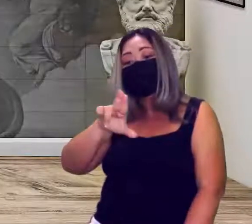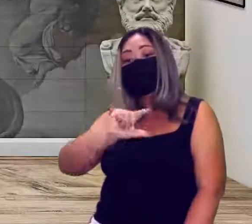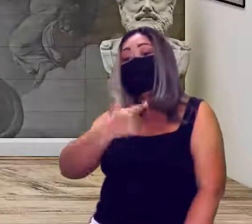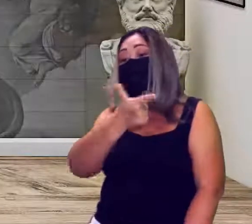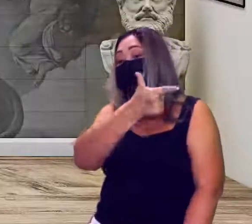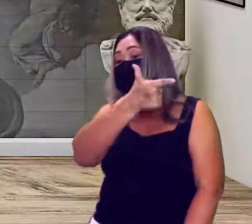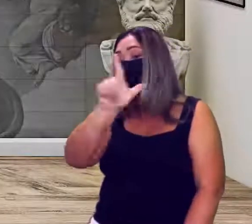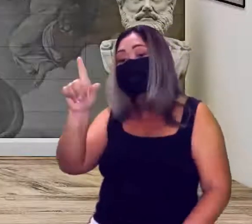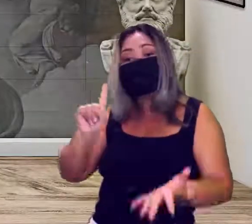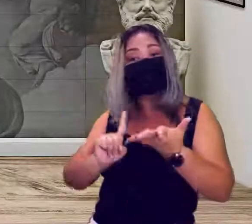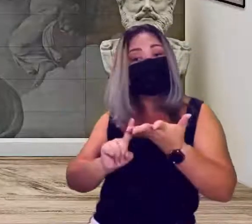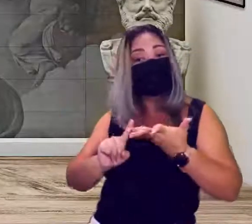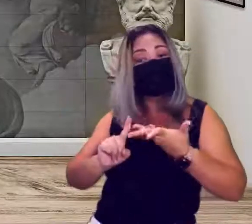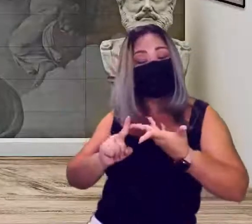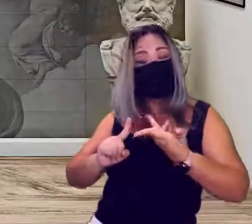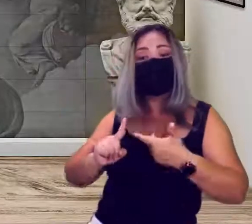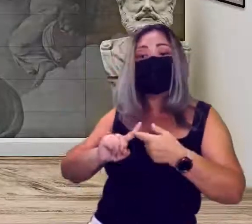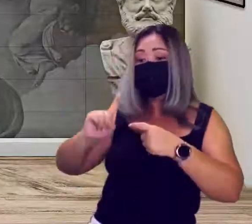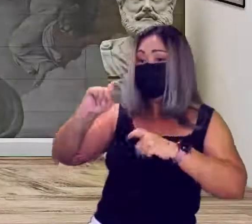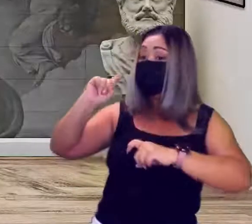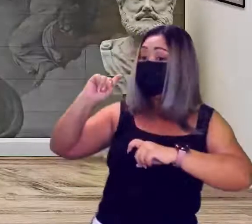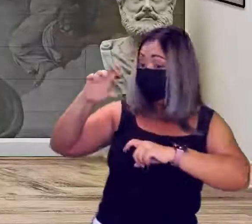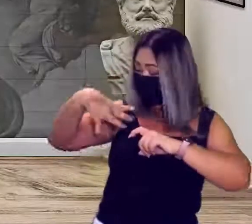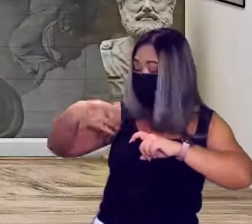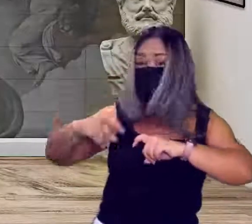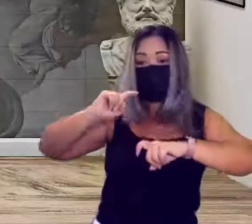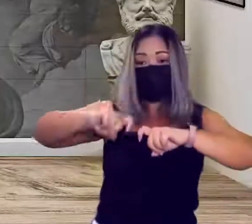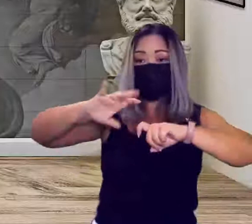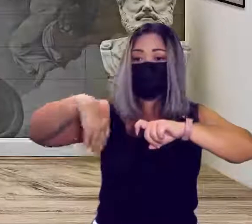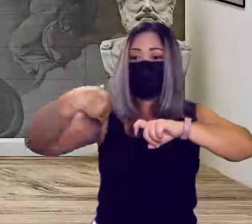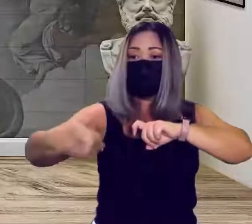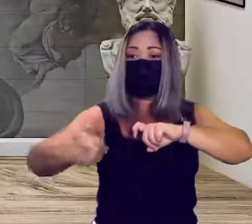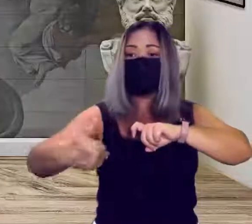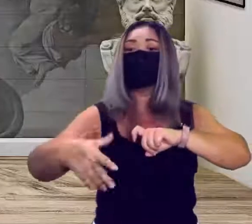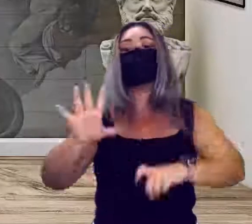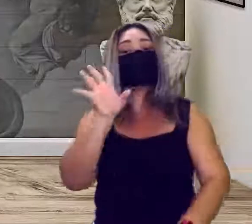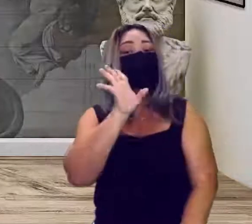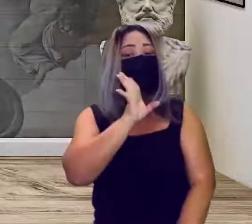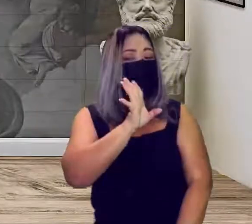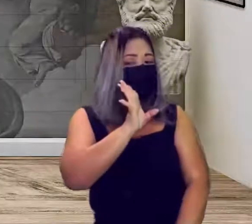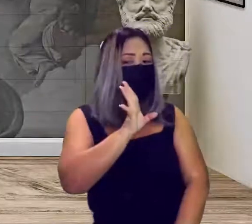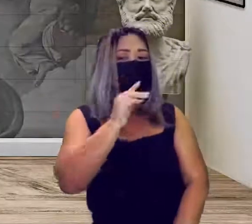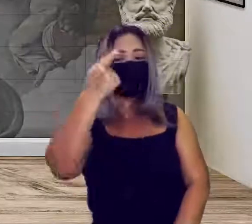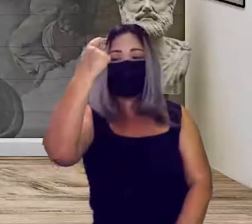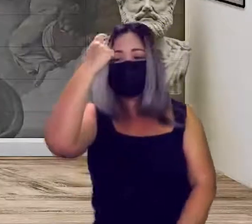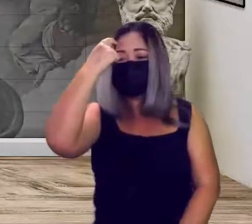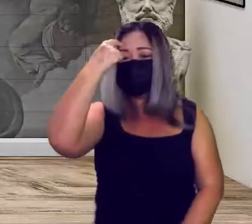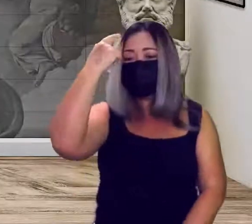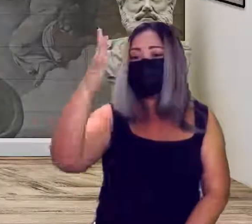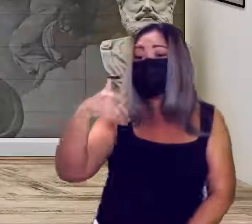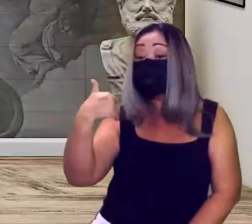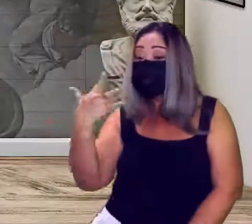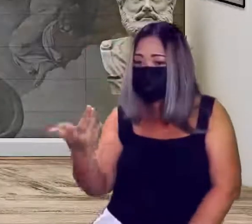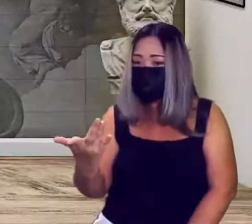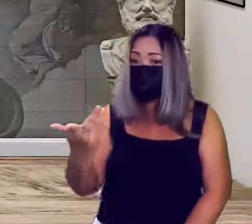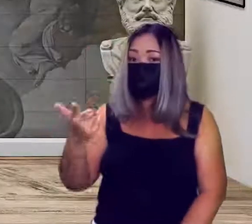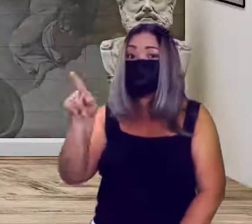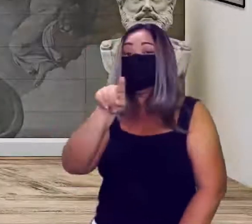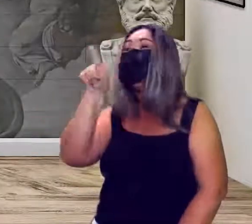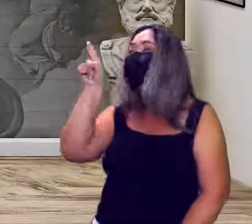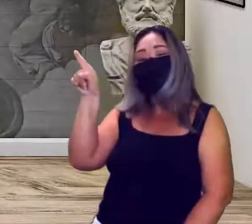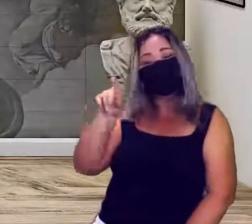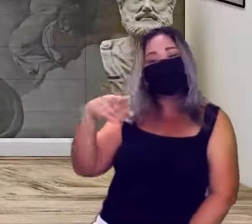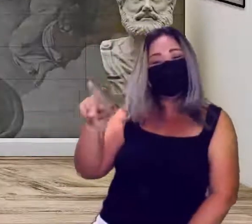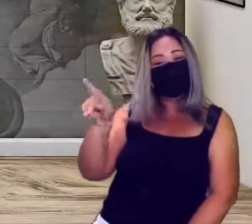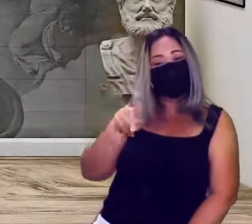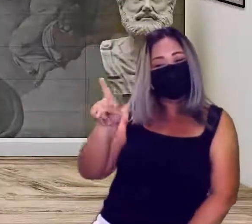e outros, né? São todos filhos de deuses. Então, muito legal essa ideia, né? Será que o professor é filho de Deus, né?